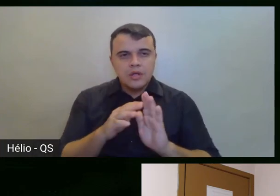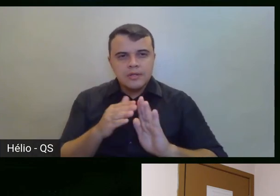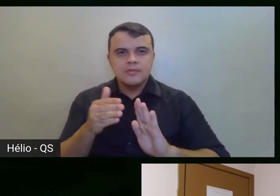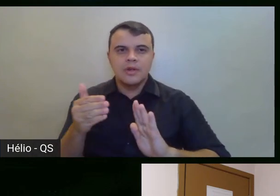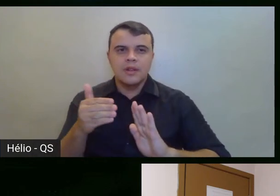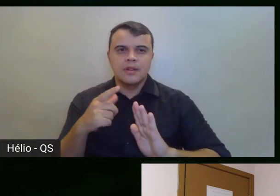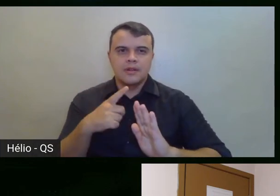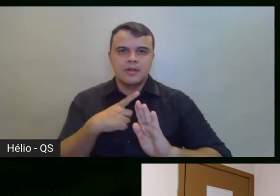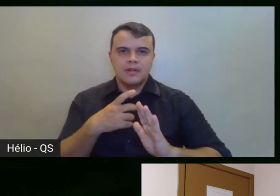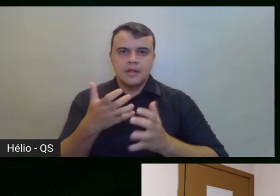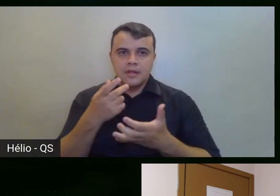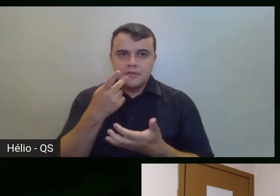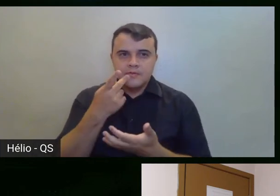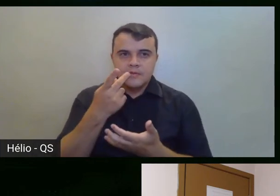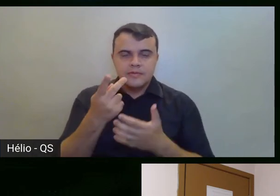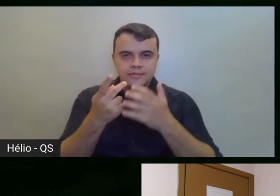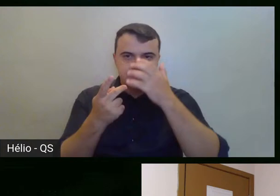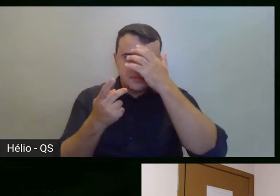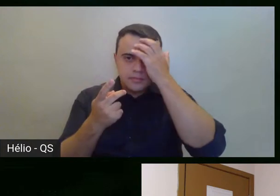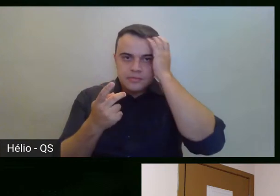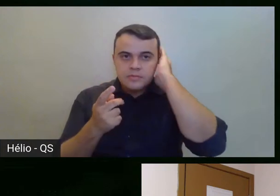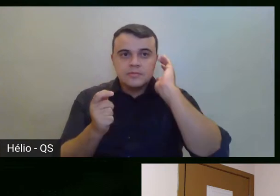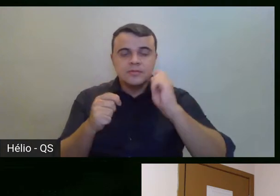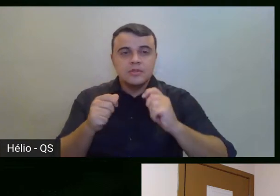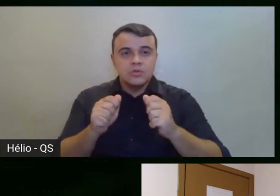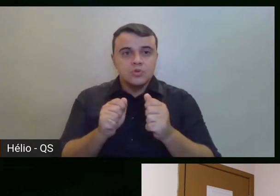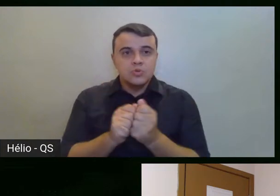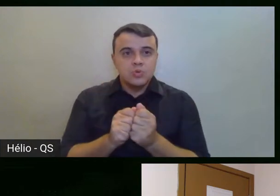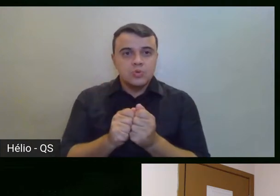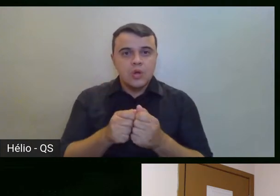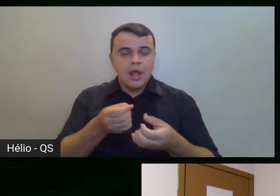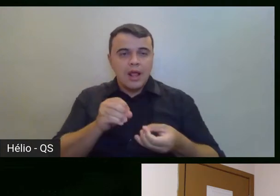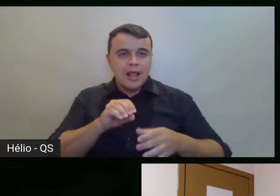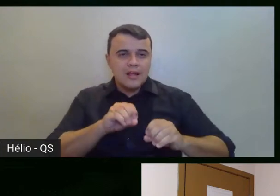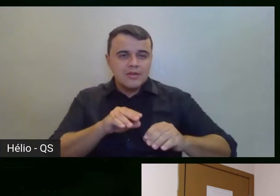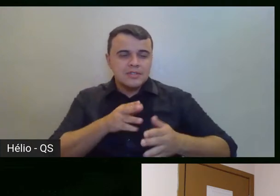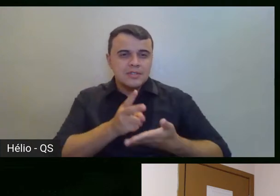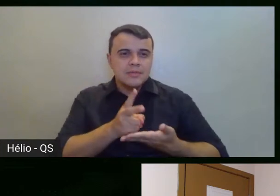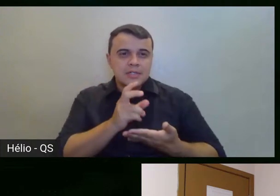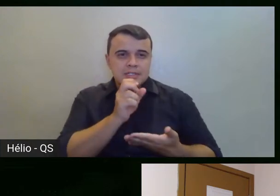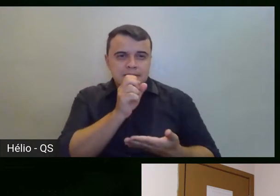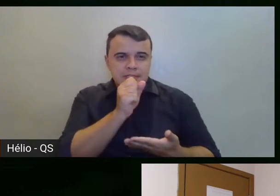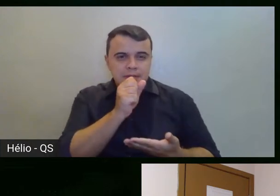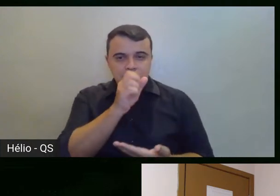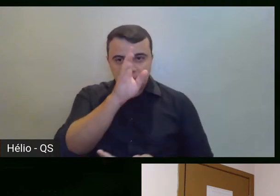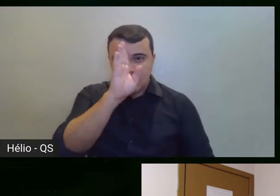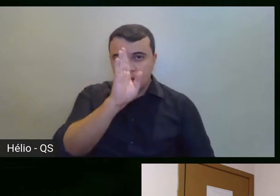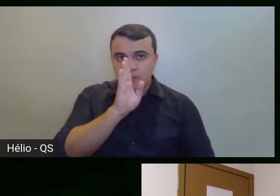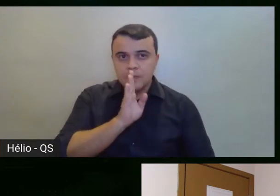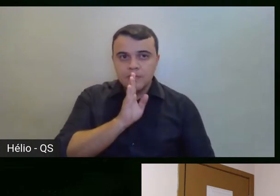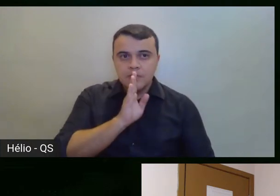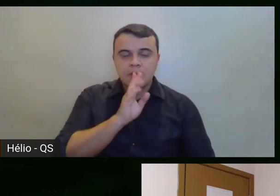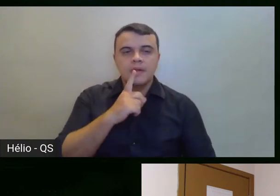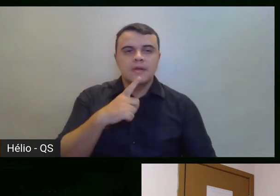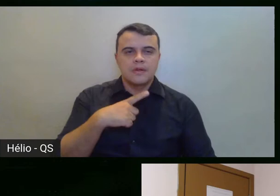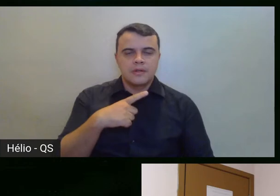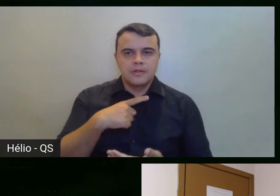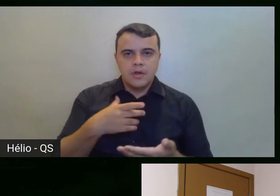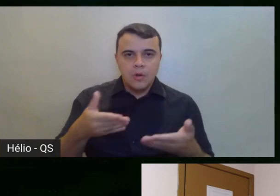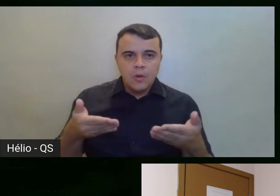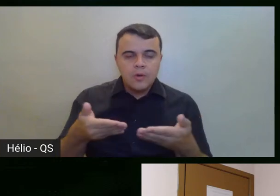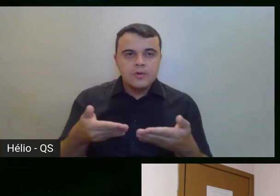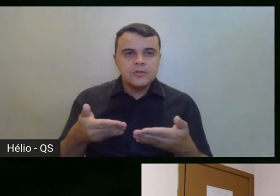quero dizer que nós somos aí com aulas todos os sábados totalmente gratuito né Então hoje